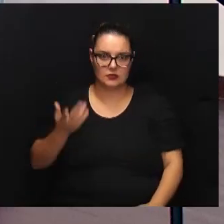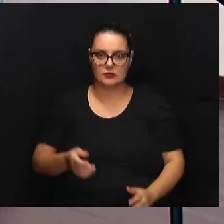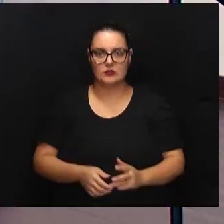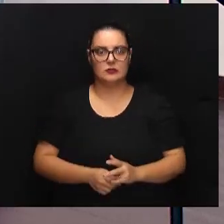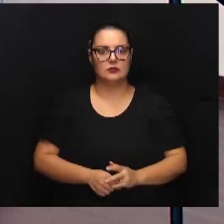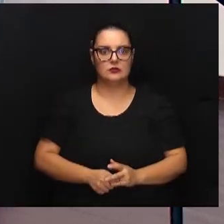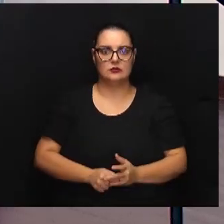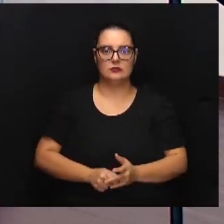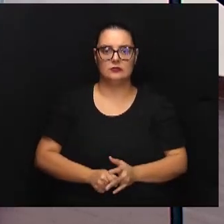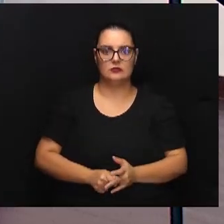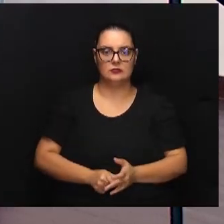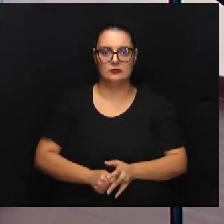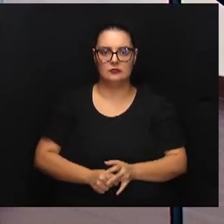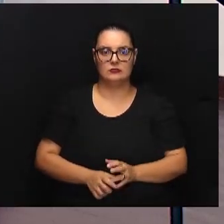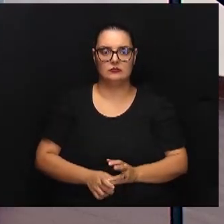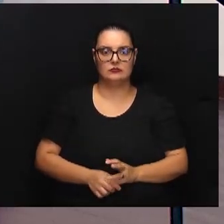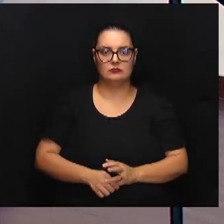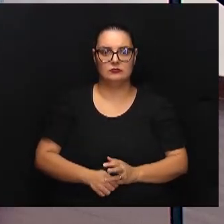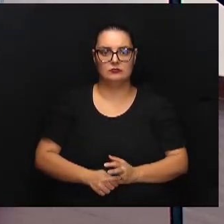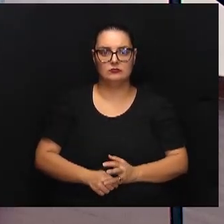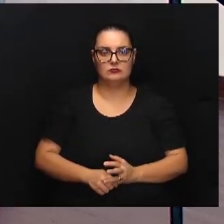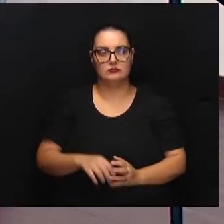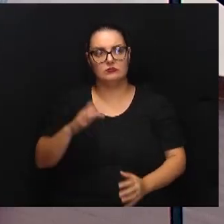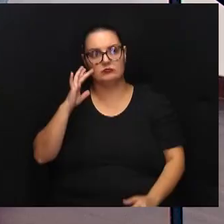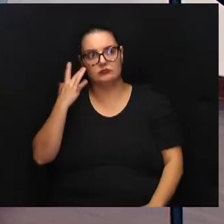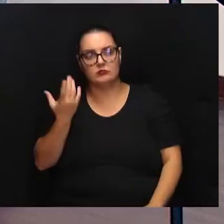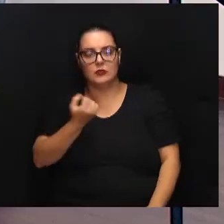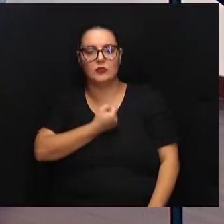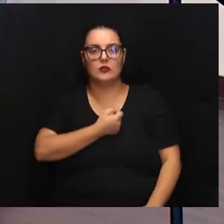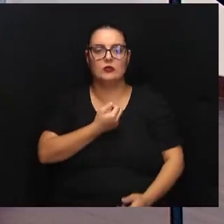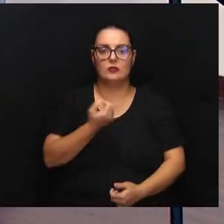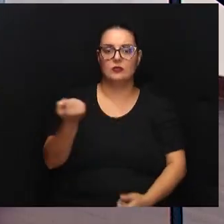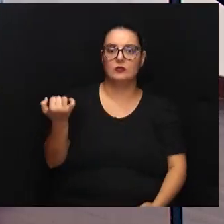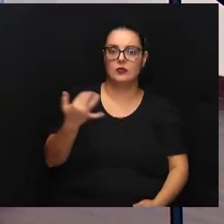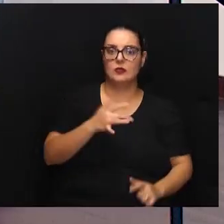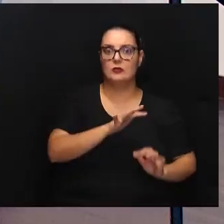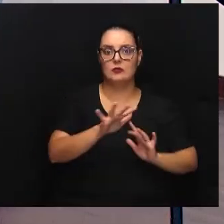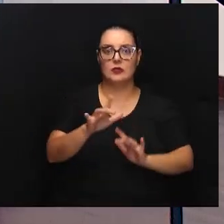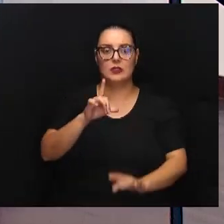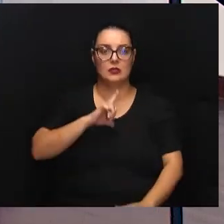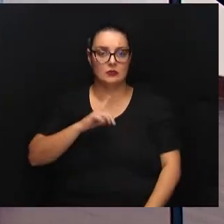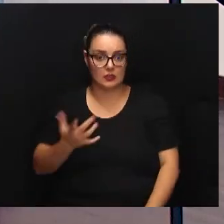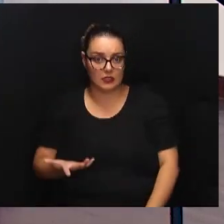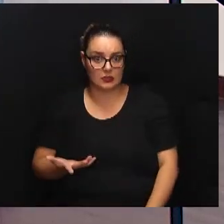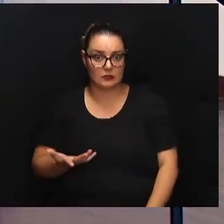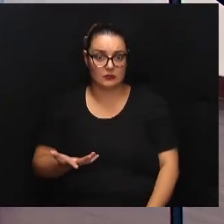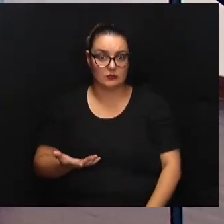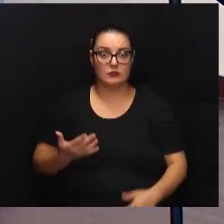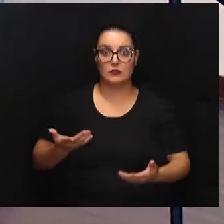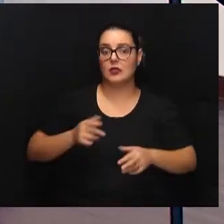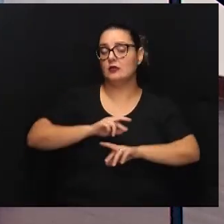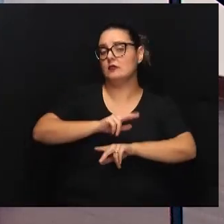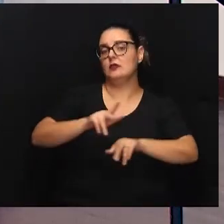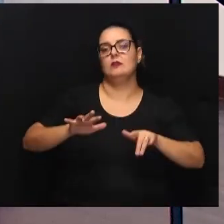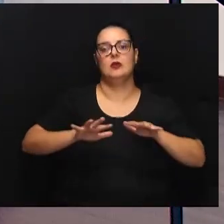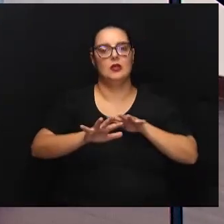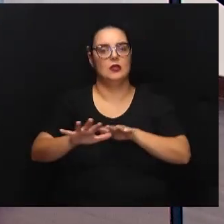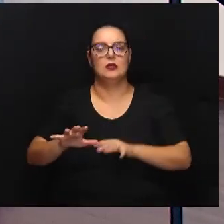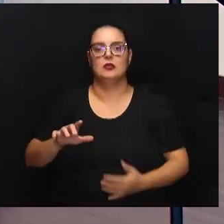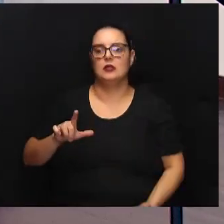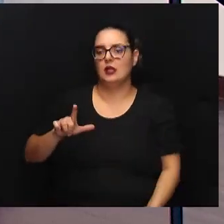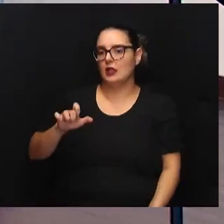número do tanto de paradas que tem, mas a gente tem uma série de paradas na Zona Leste, na Zona Sul, na Zona